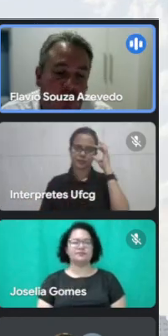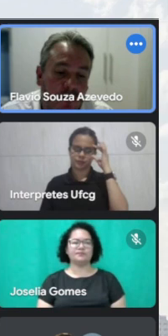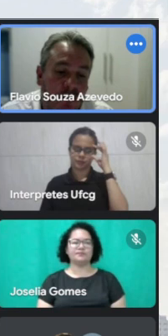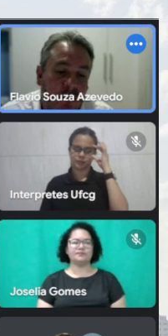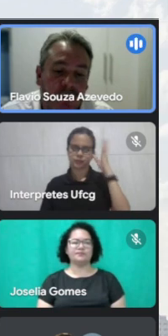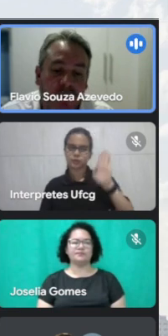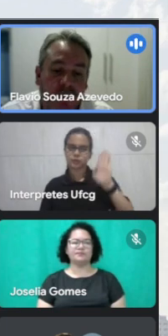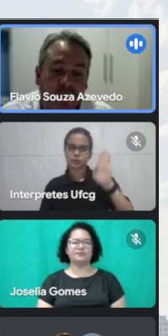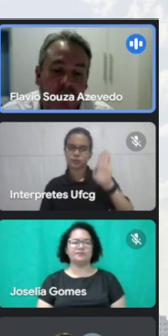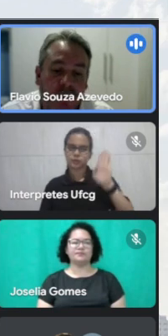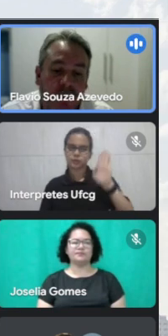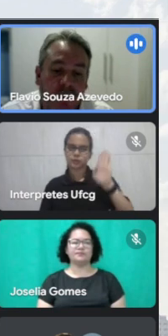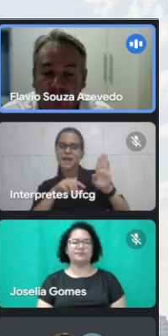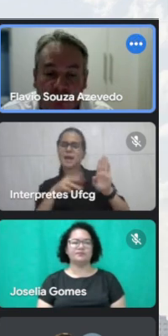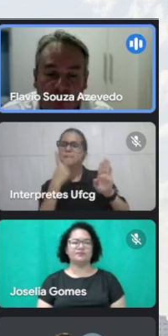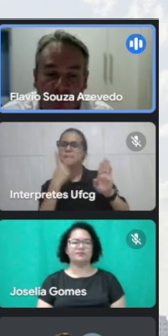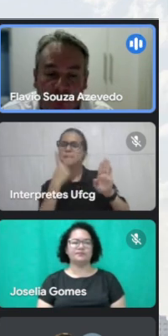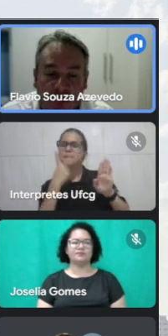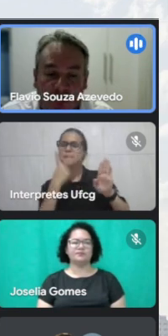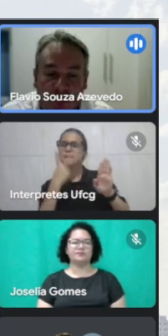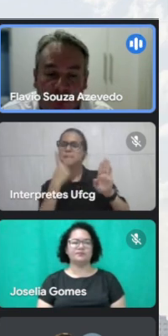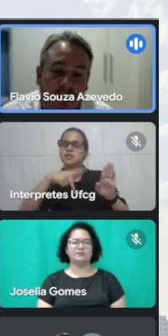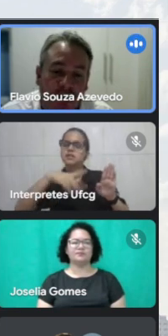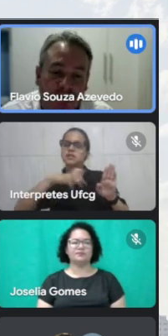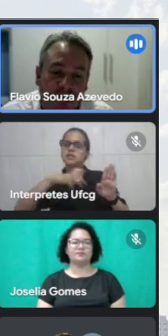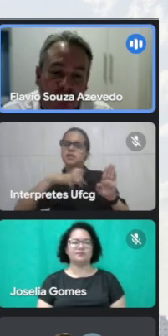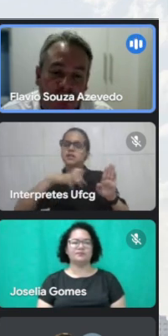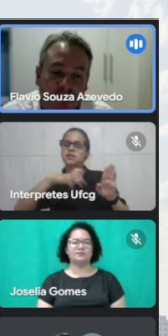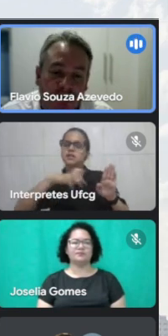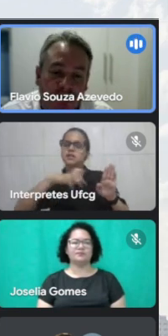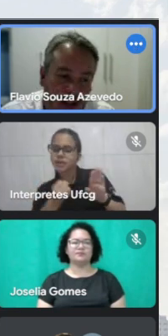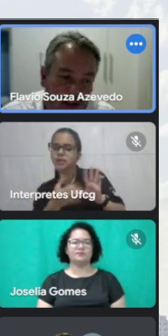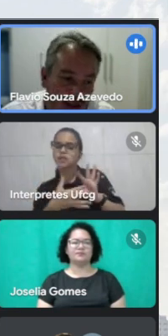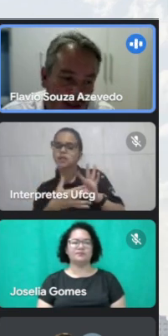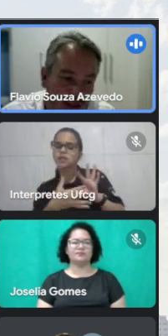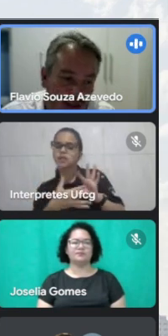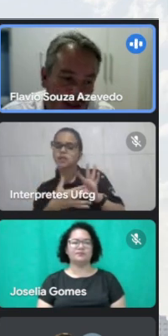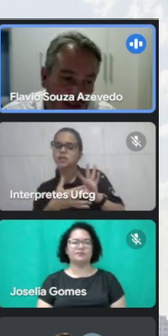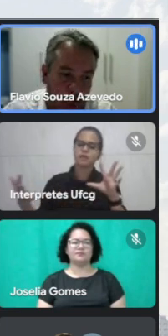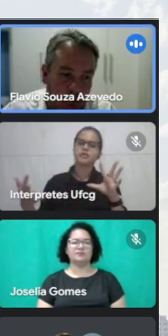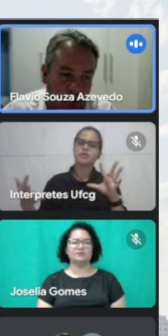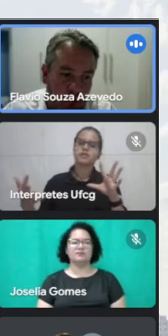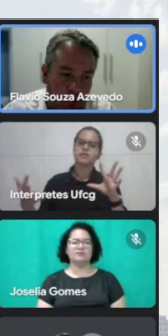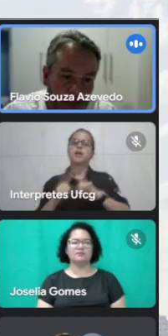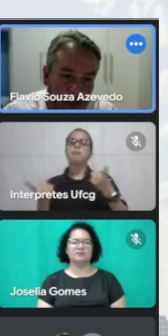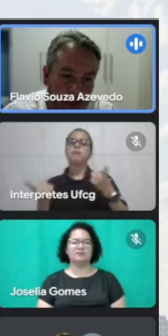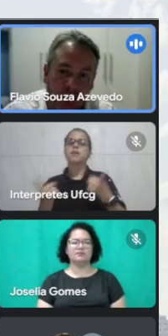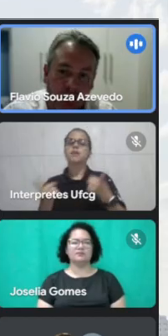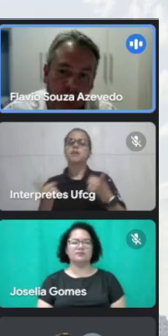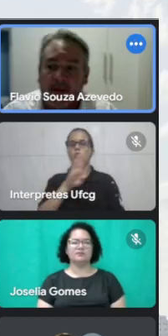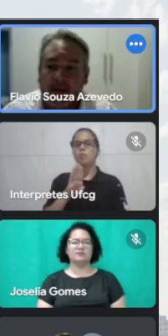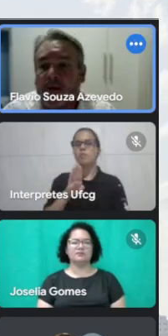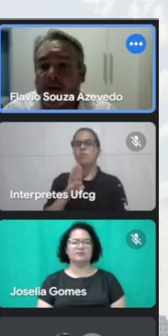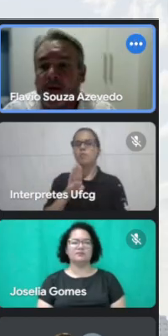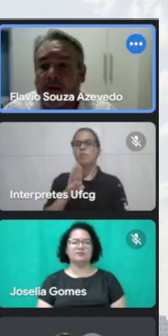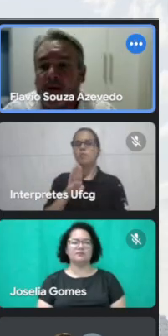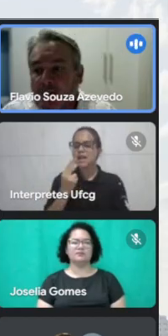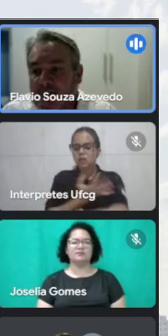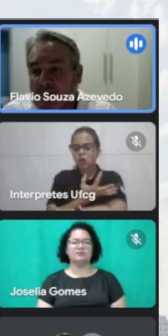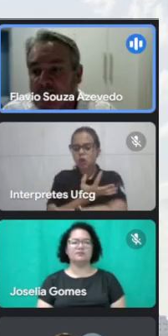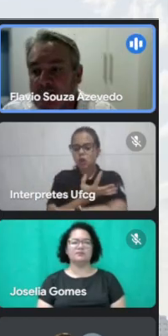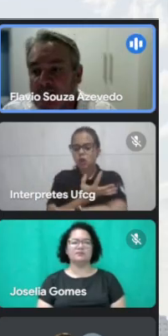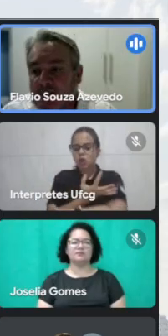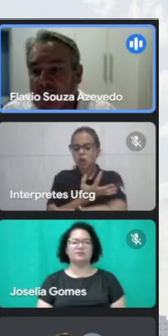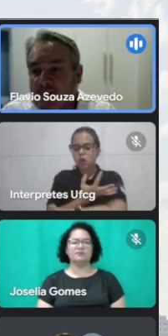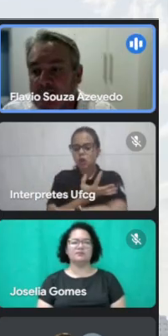é macrófilas flutuantes livres. Né? Todos dois são livres, sendo que esse B, eles se juntam, né, formam uma espécie de tapete, e